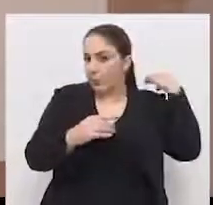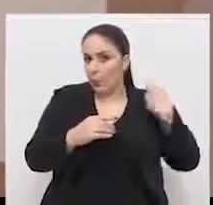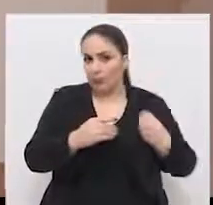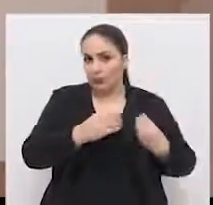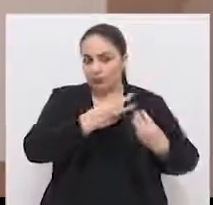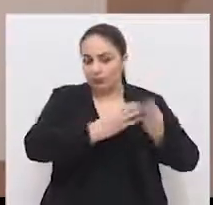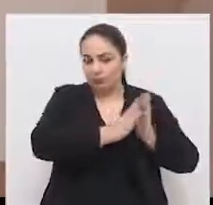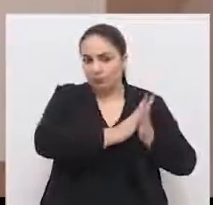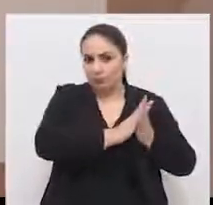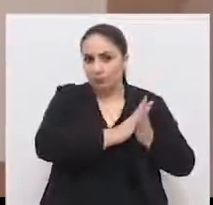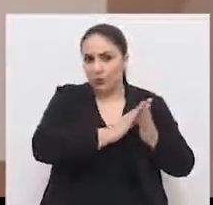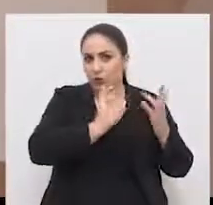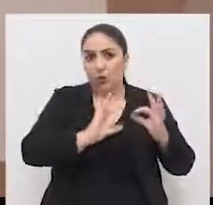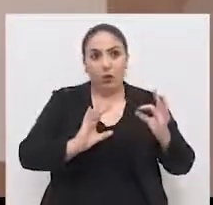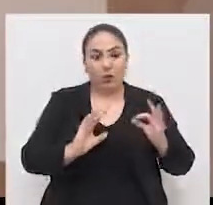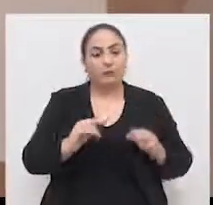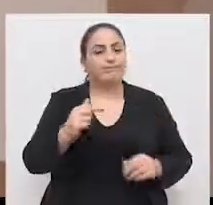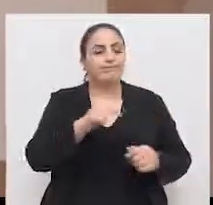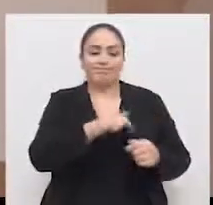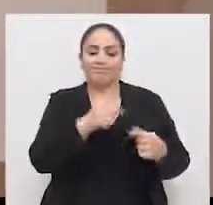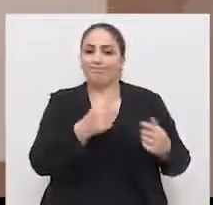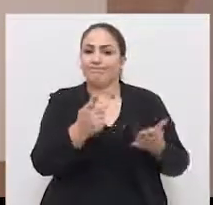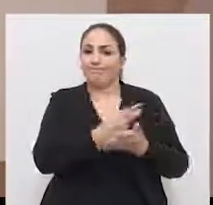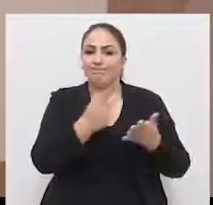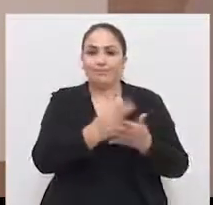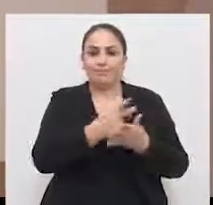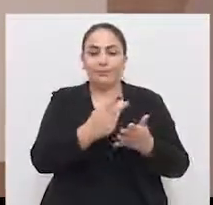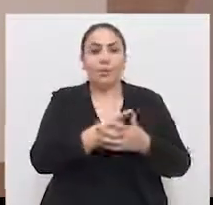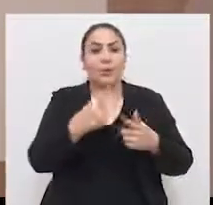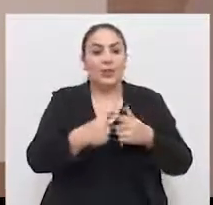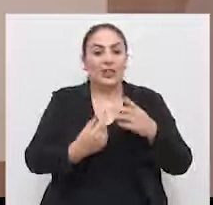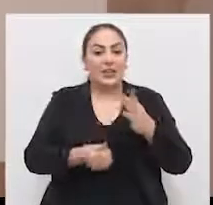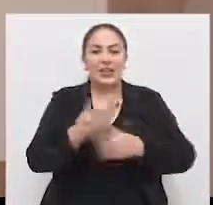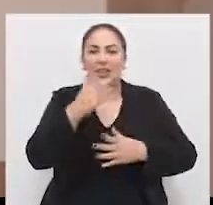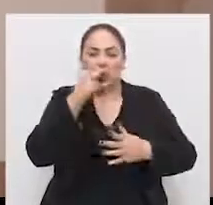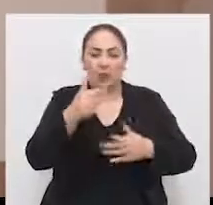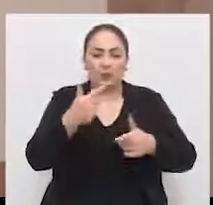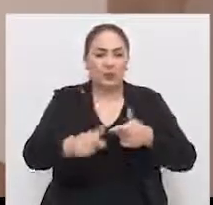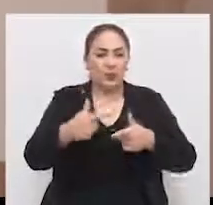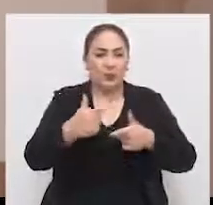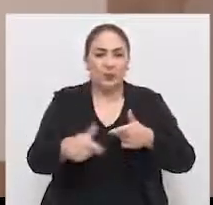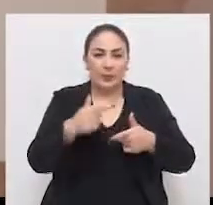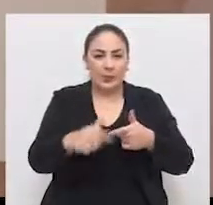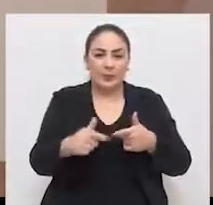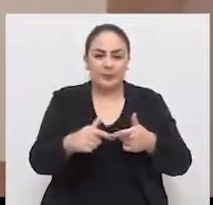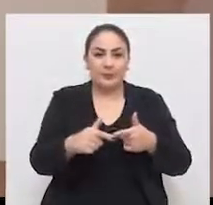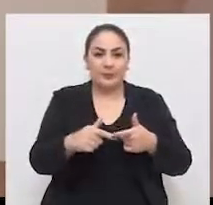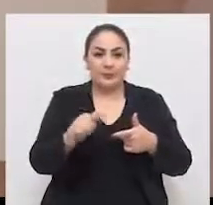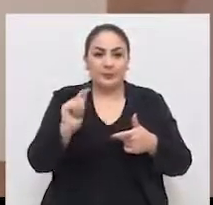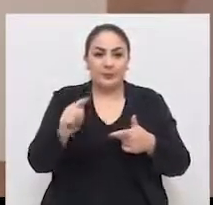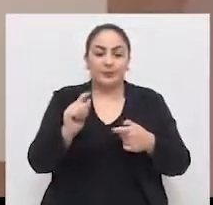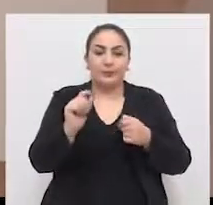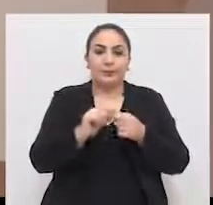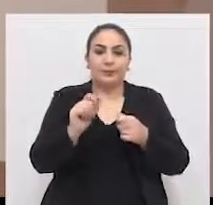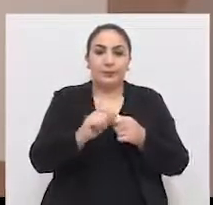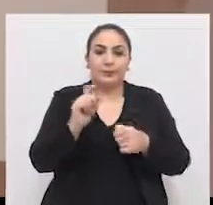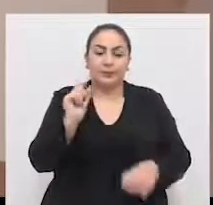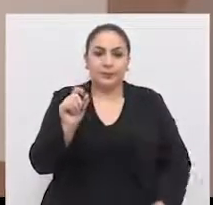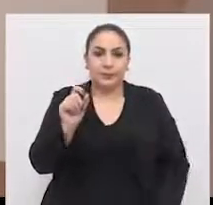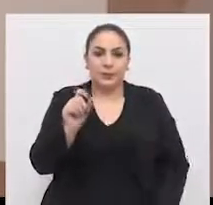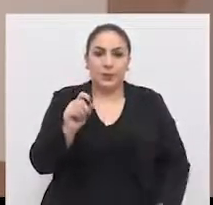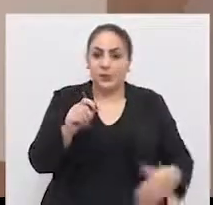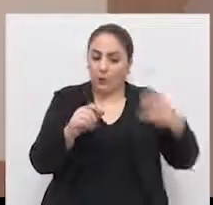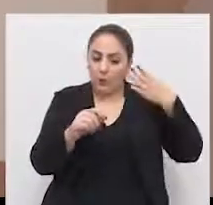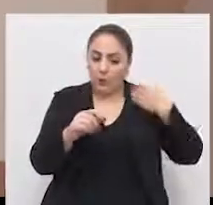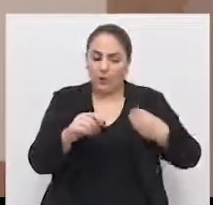pontas. Massagear as pontas é totalmente errado. Isso cria atrito entre as cutículas e você acaba